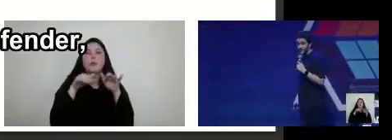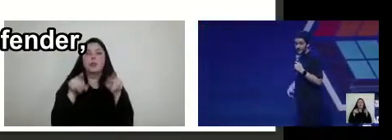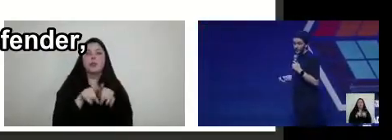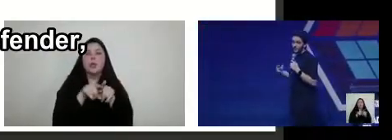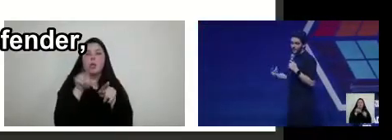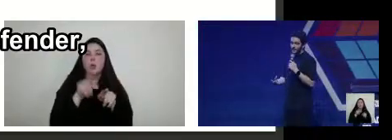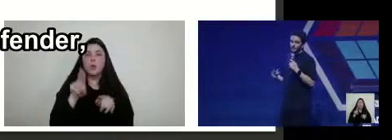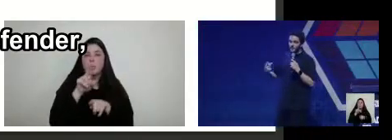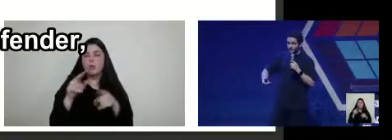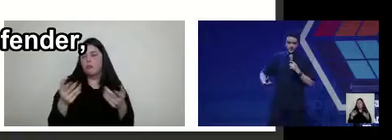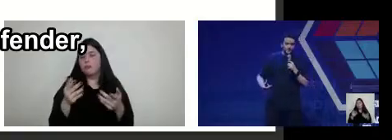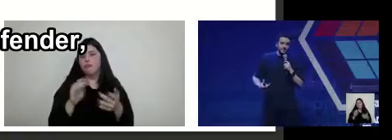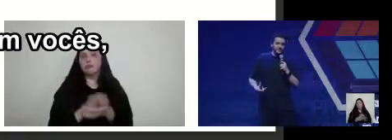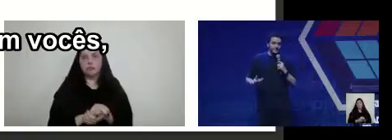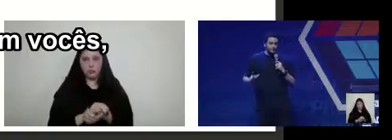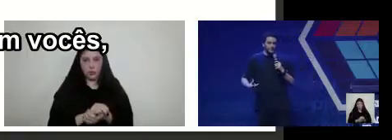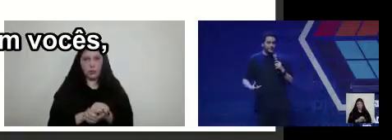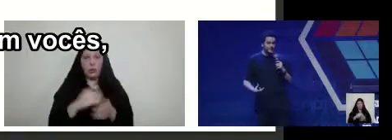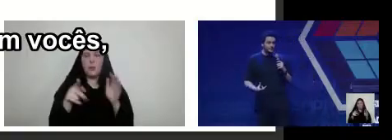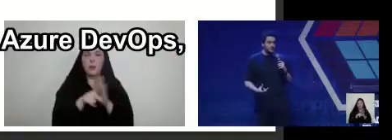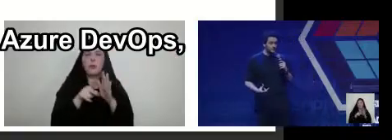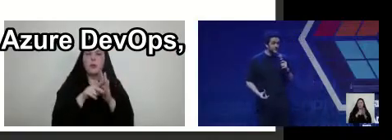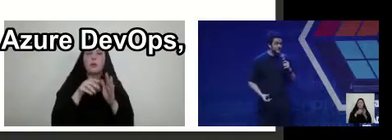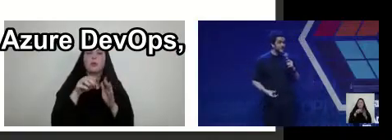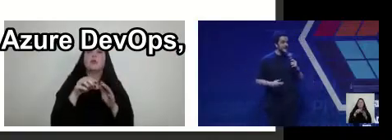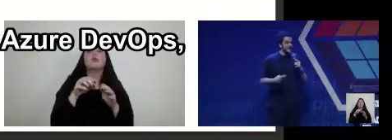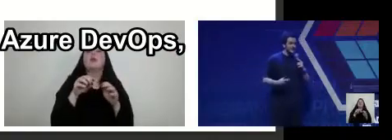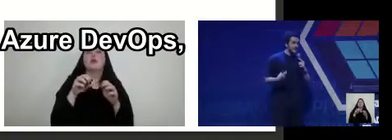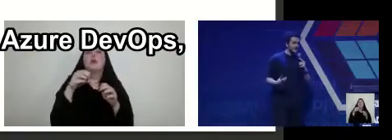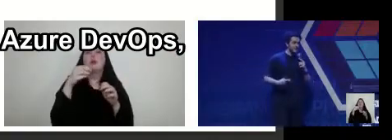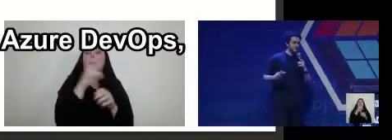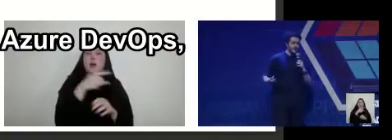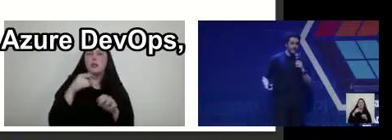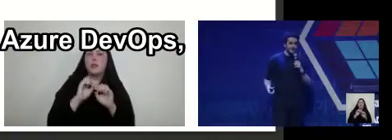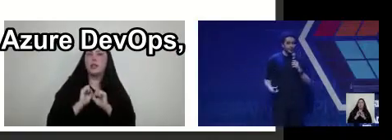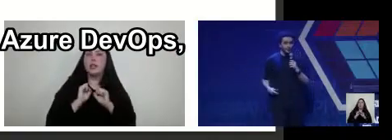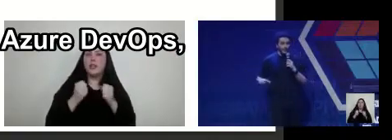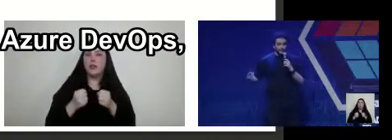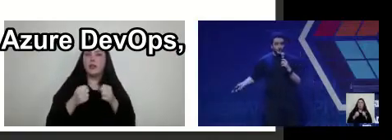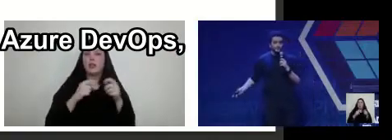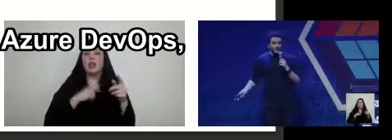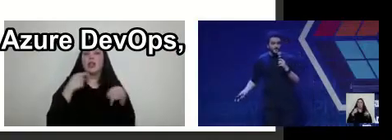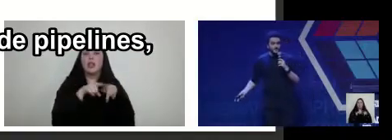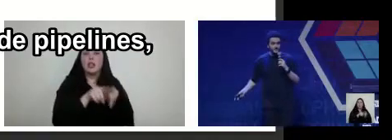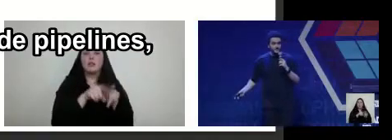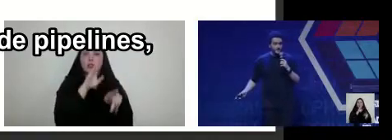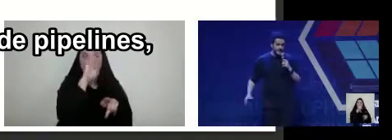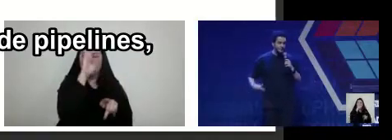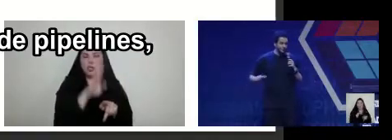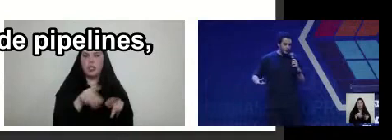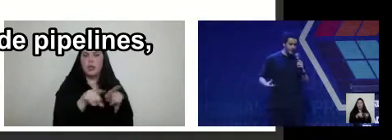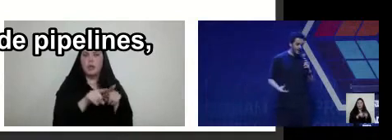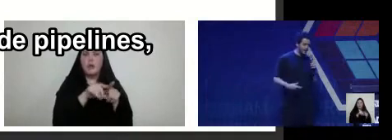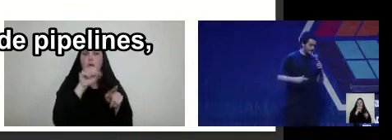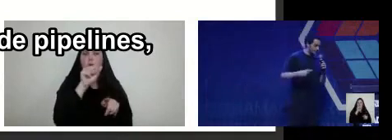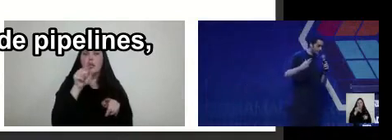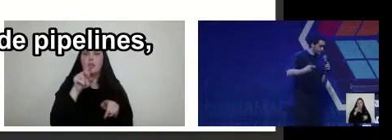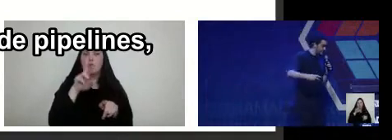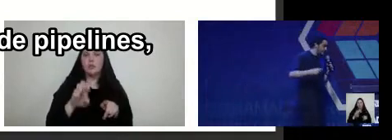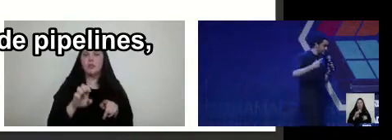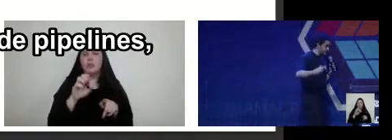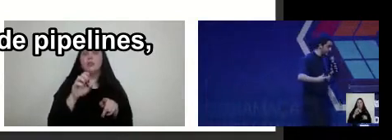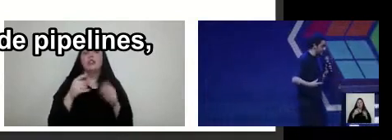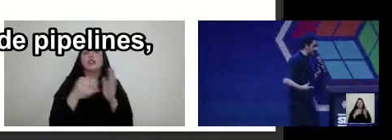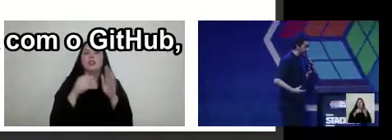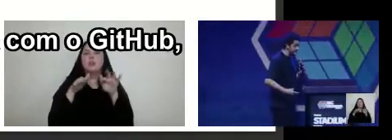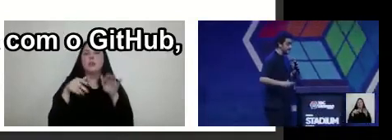desenvolvimento. Então, o próprio Microsoft Defender, que eu comentei mais cedo com vocês, ele tem uma integração direta com o Azure DevOps, que é todo o